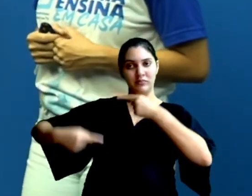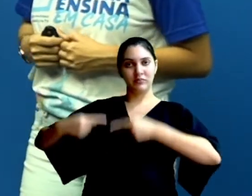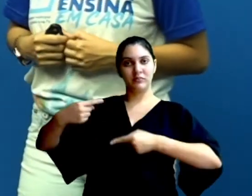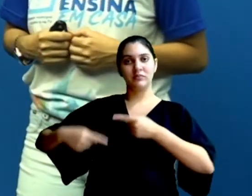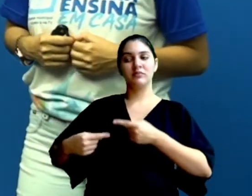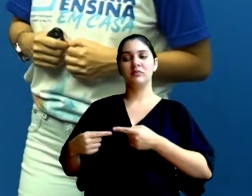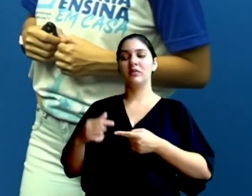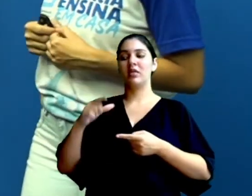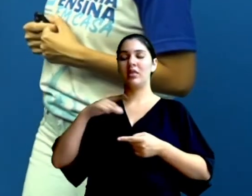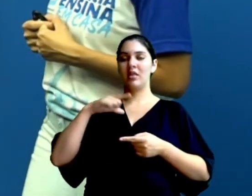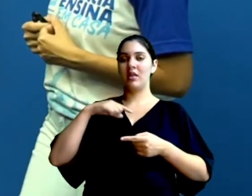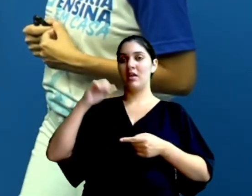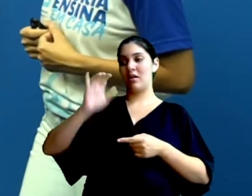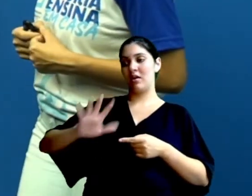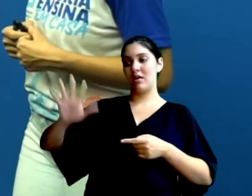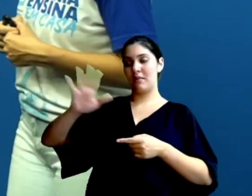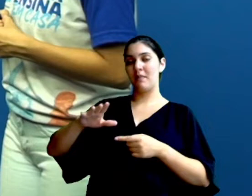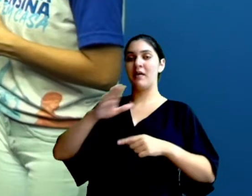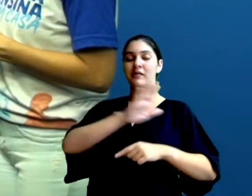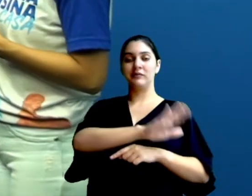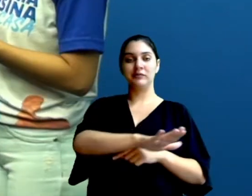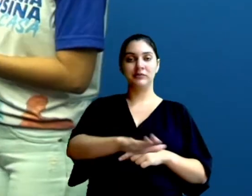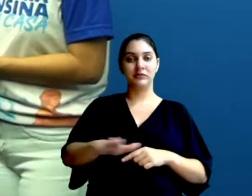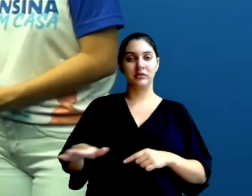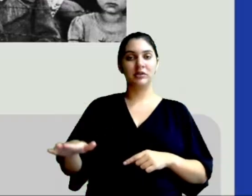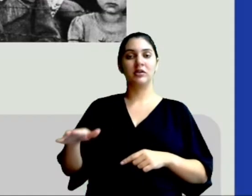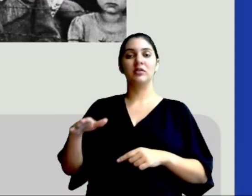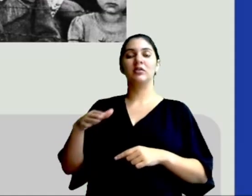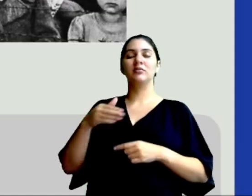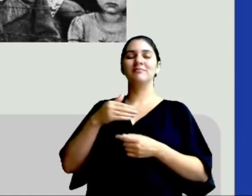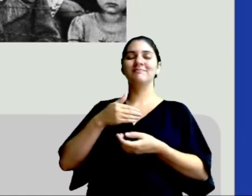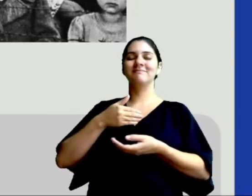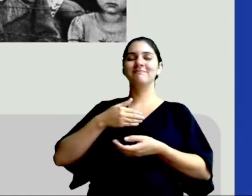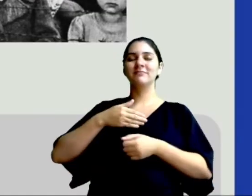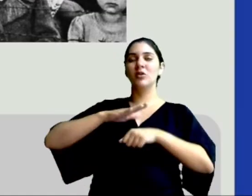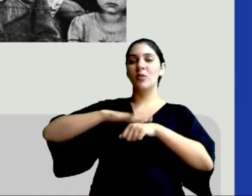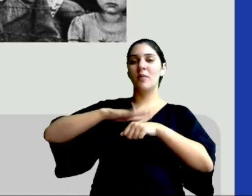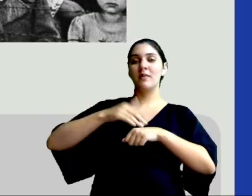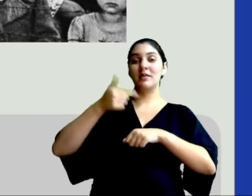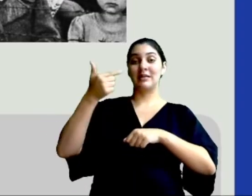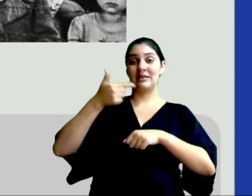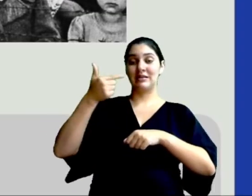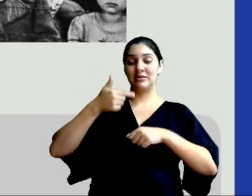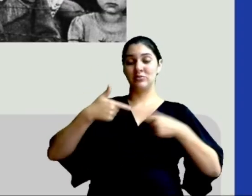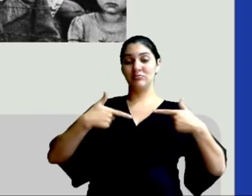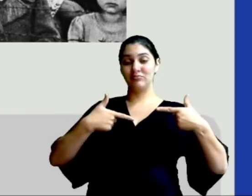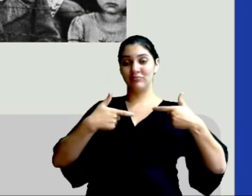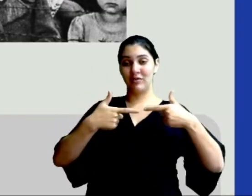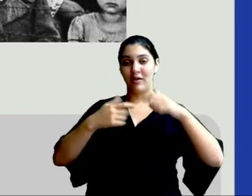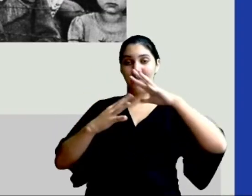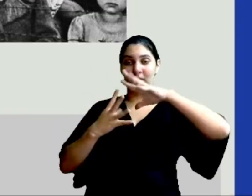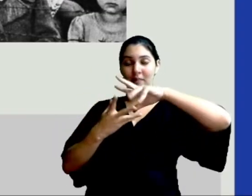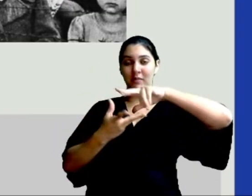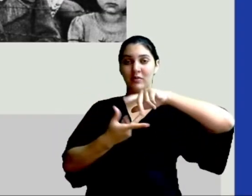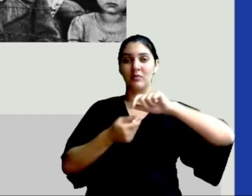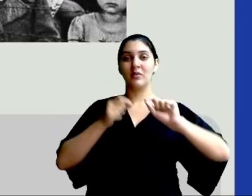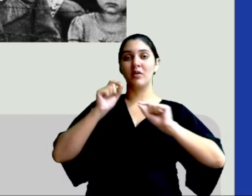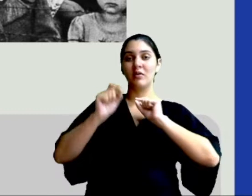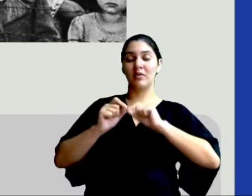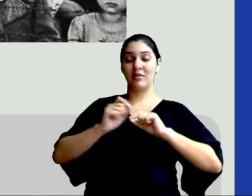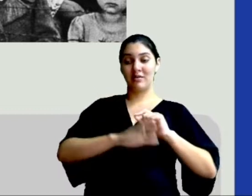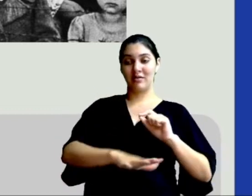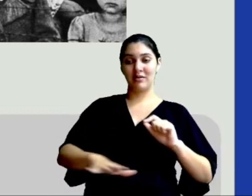coloquei essa imagem aí de crianças durante a Segunda Guerra Mundial, que são